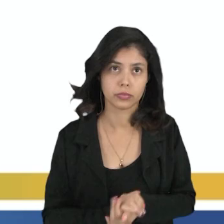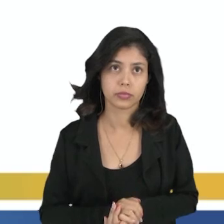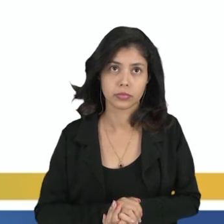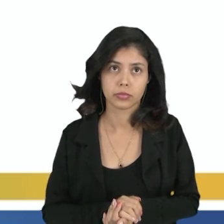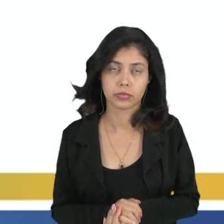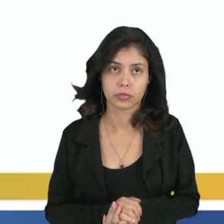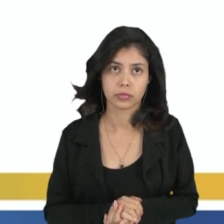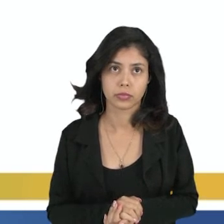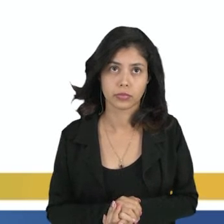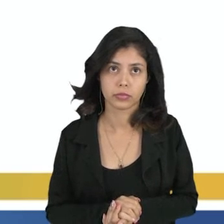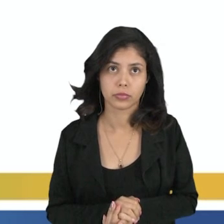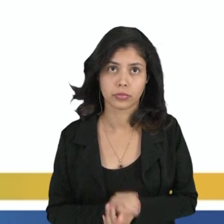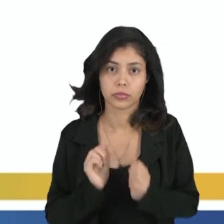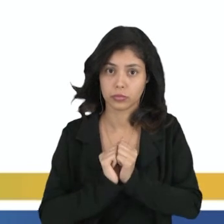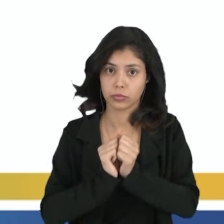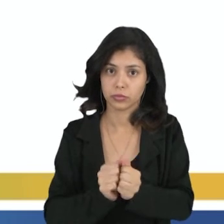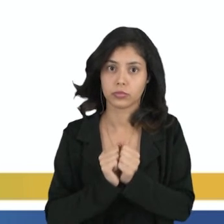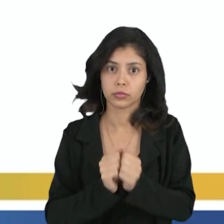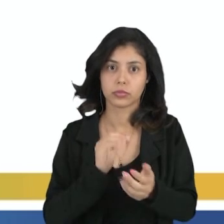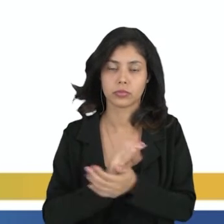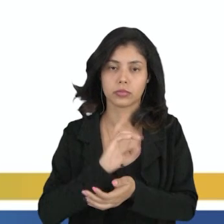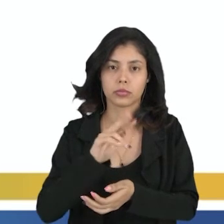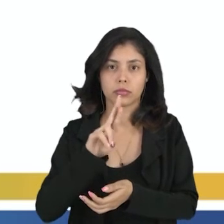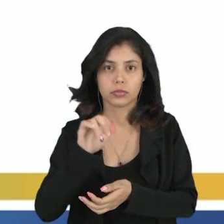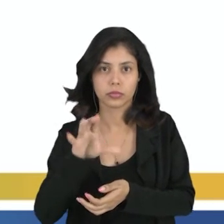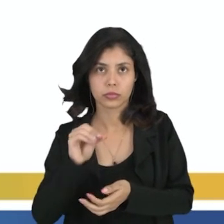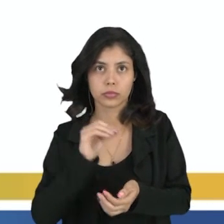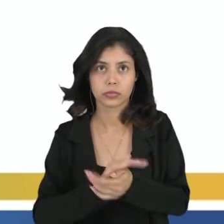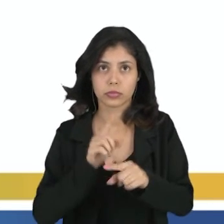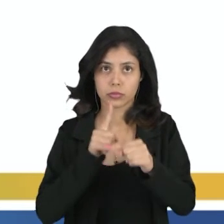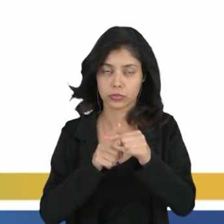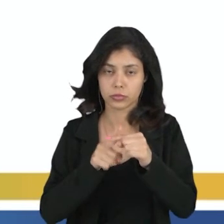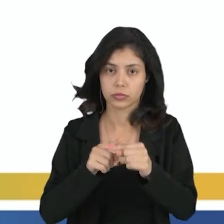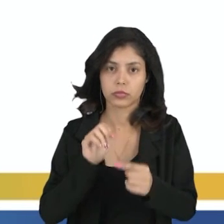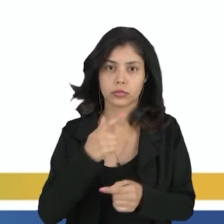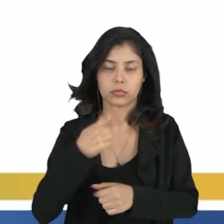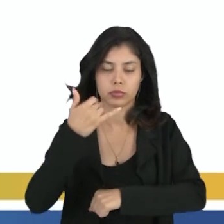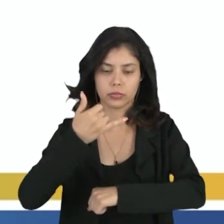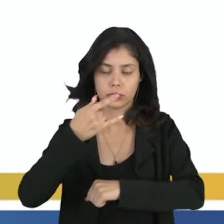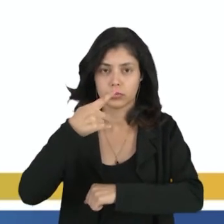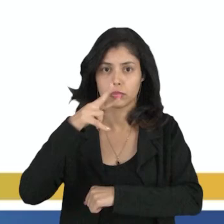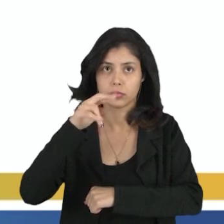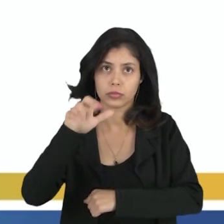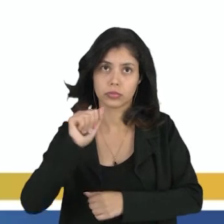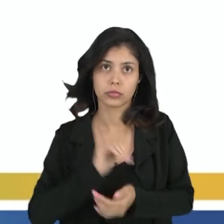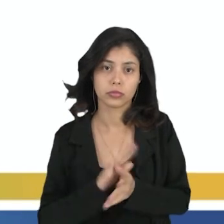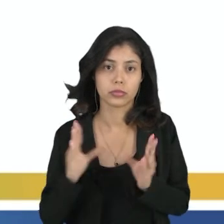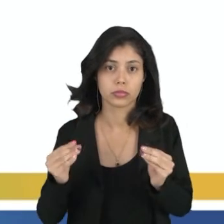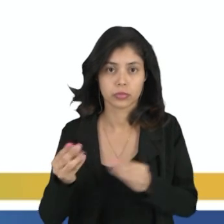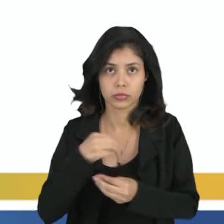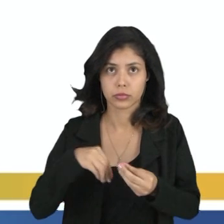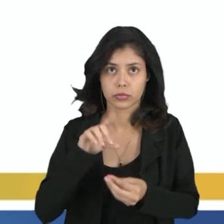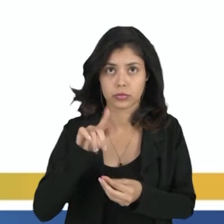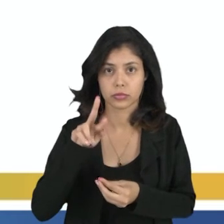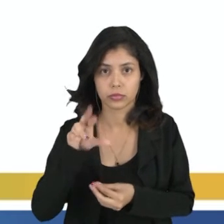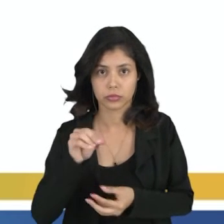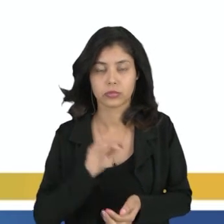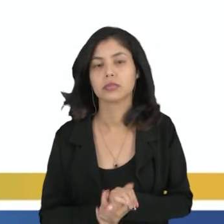gente observa aqui, ó, se juntou o cloro mais a prata para formar cloreto de prata